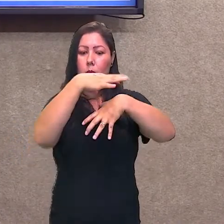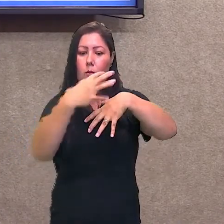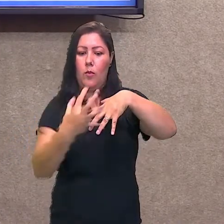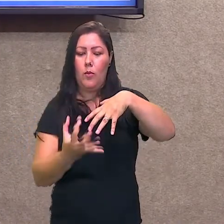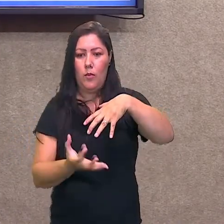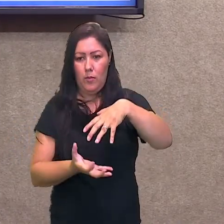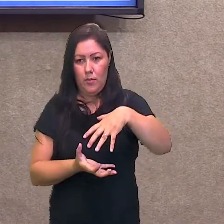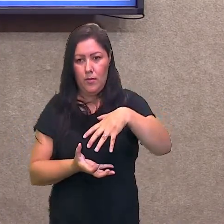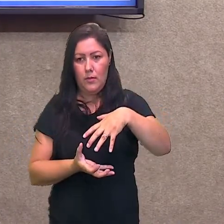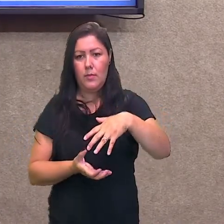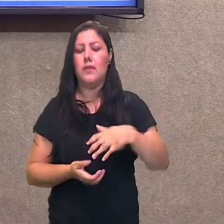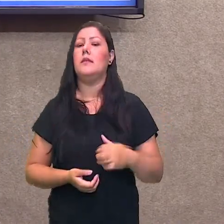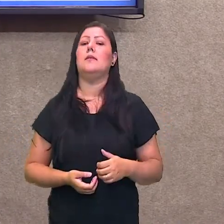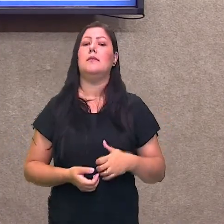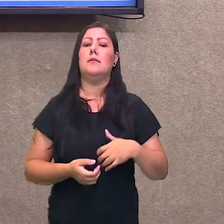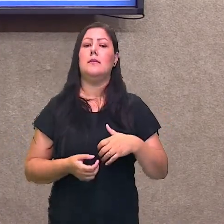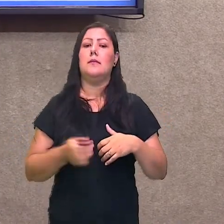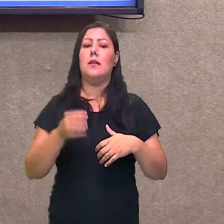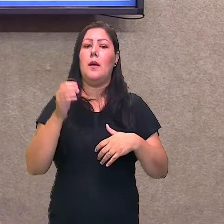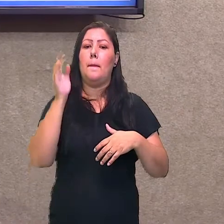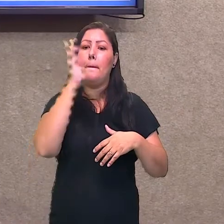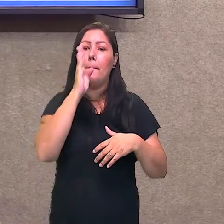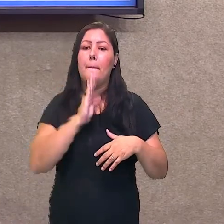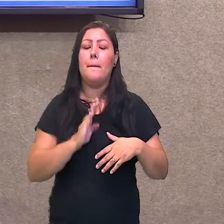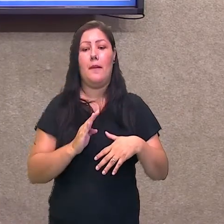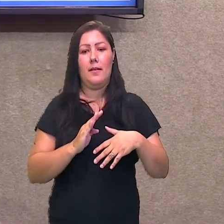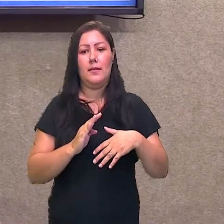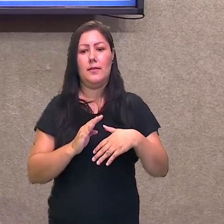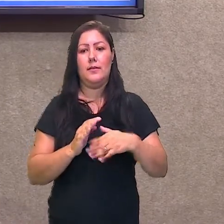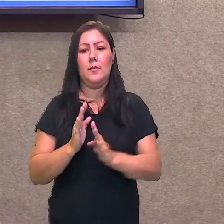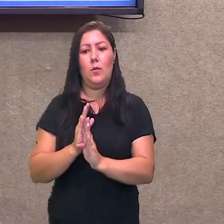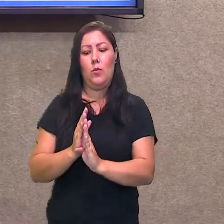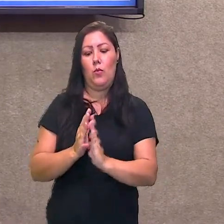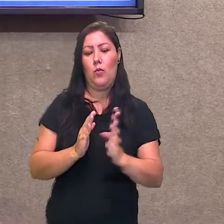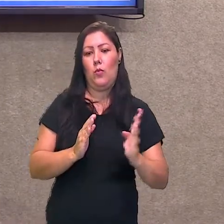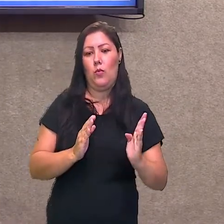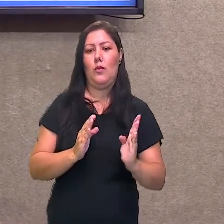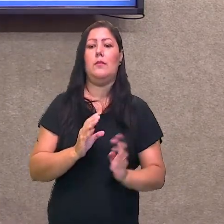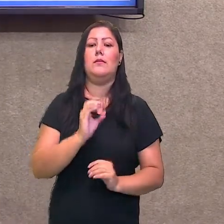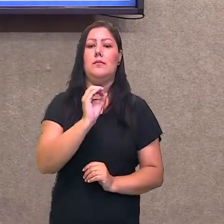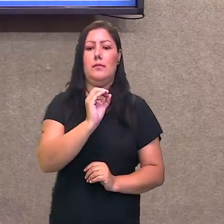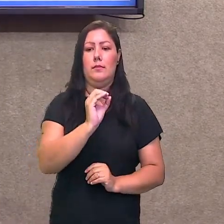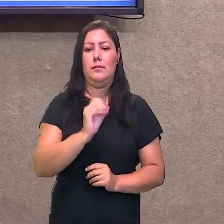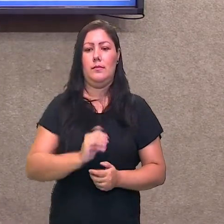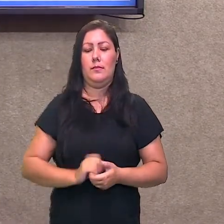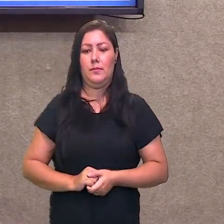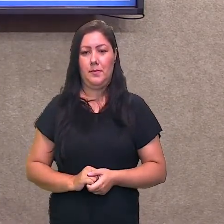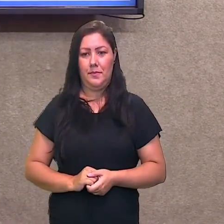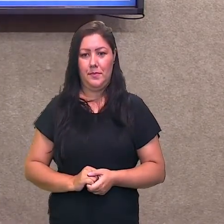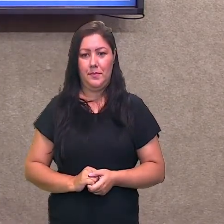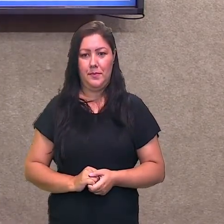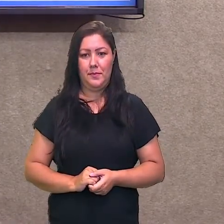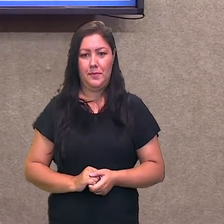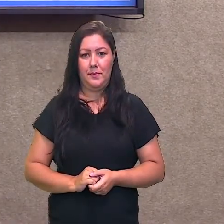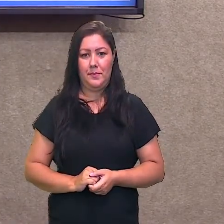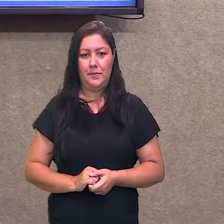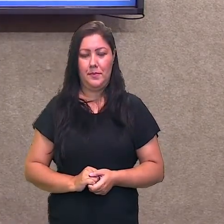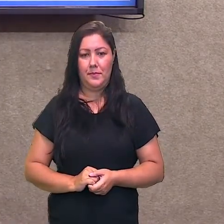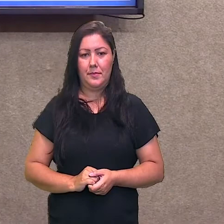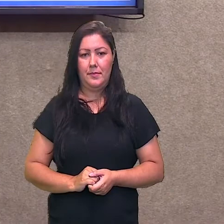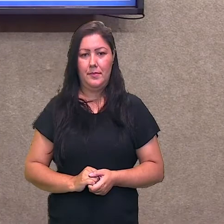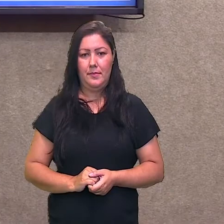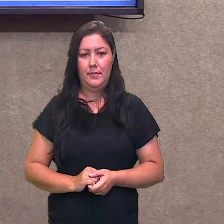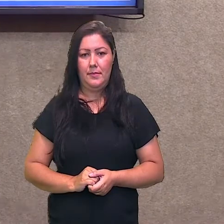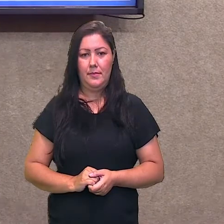território brasileiro está, no hemisfério ocidental ou